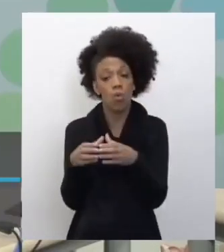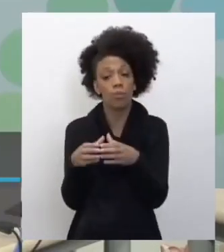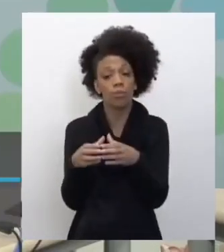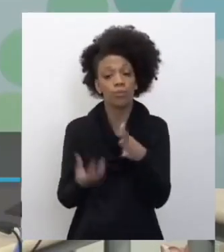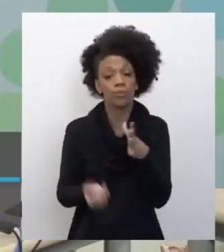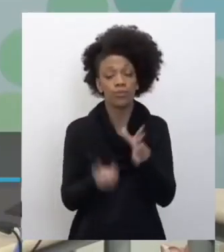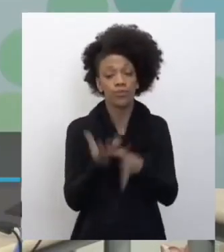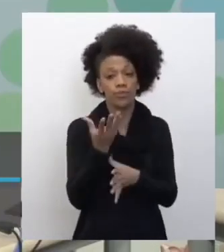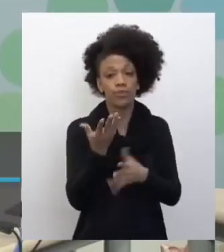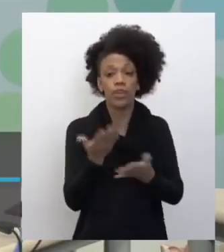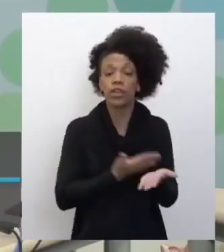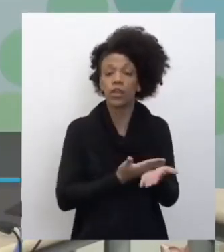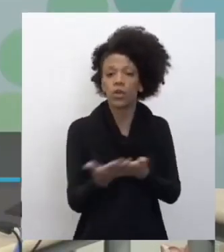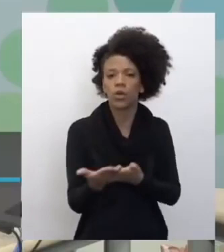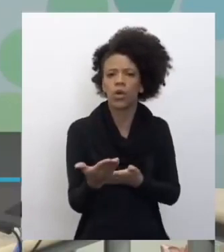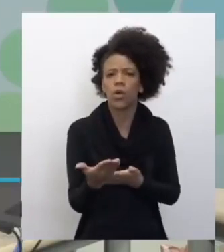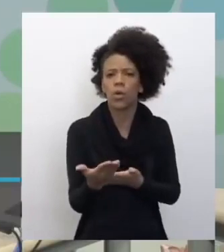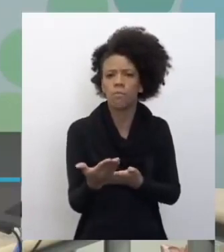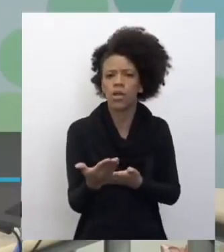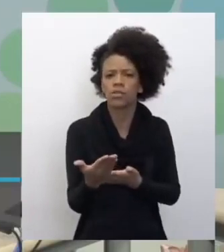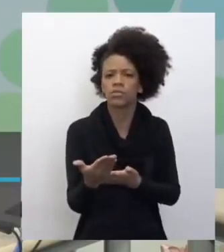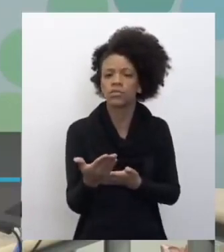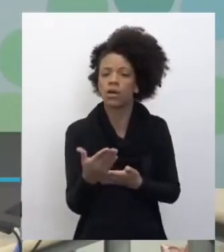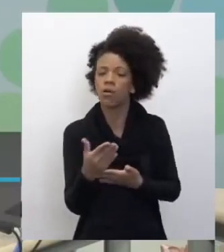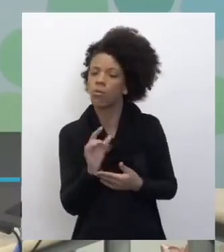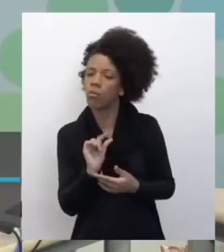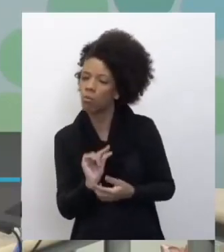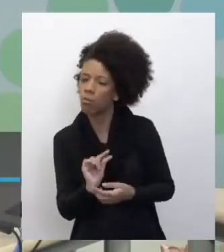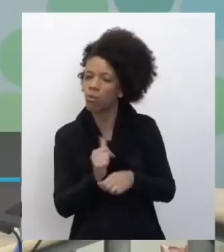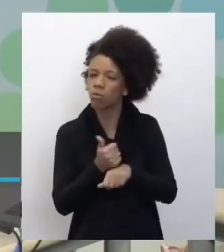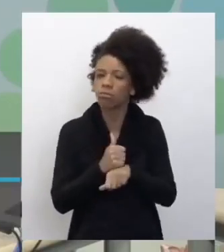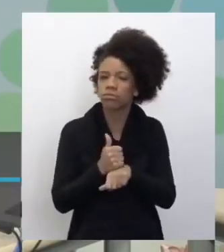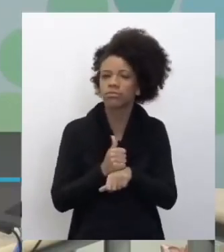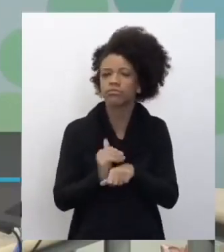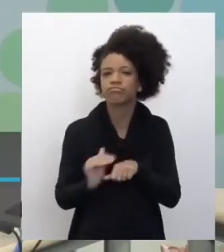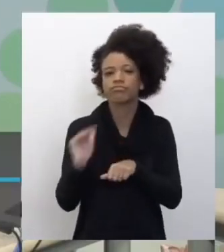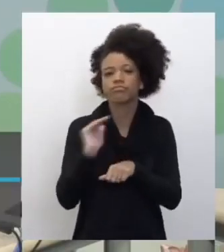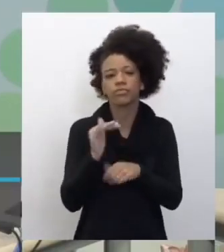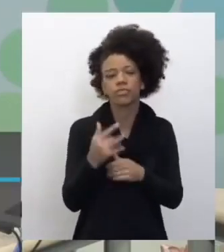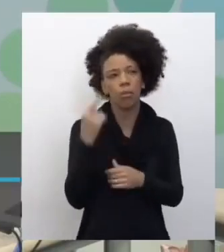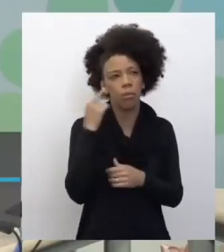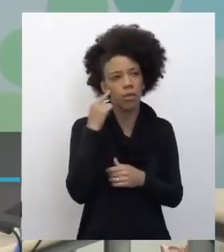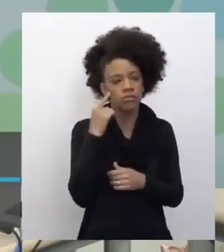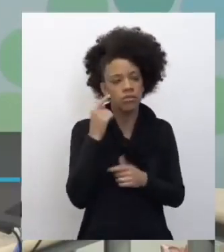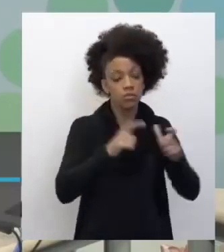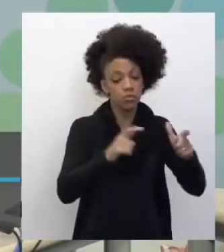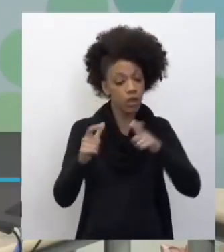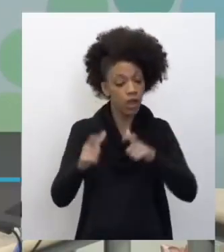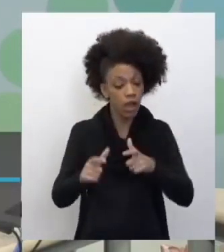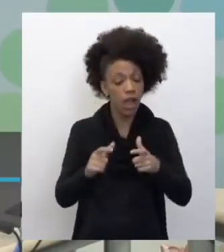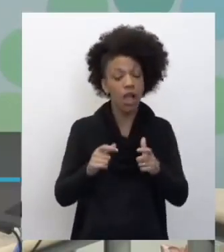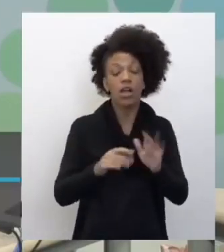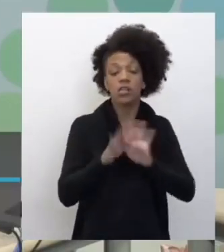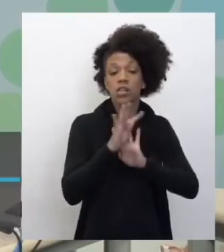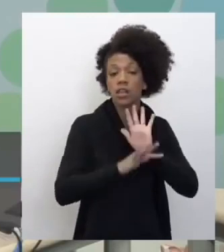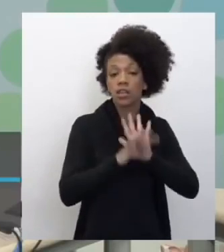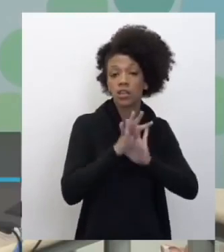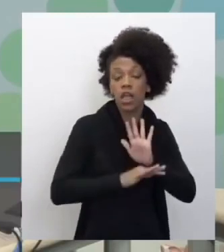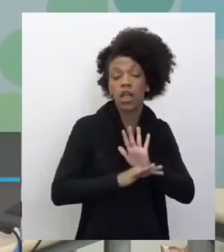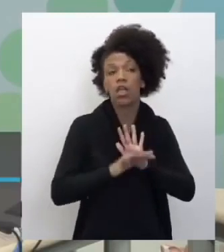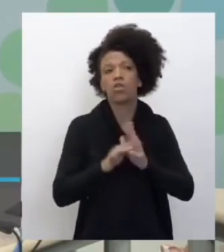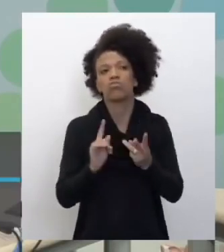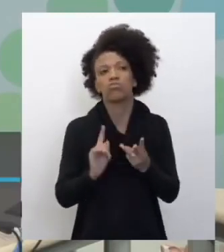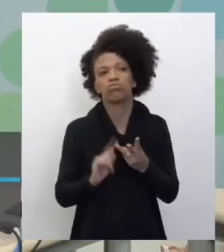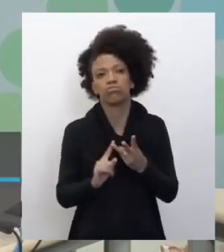Goldoni, é que começa a ficar um pouco mais profissional a coisa. Então, se começou a pensar em figurino, em cenário, em texto escrito. Antes,